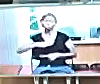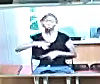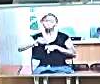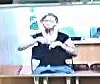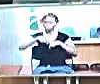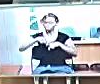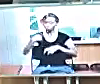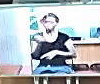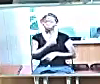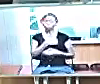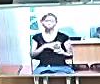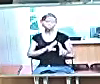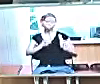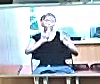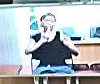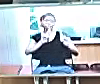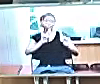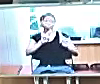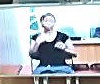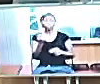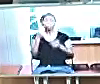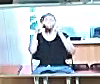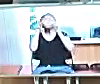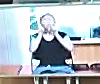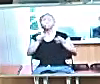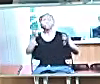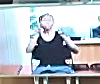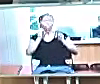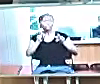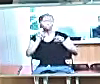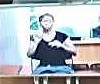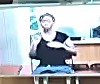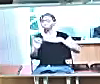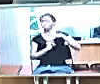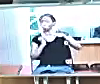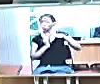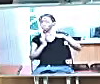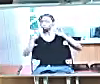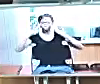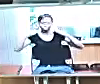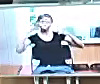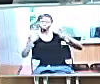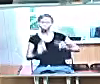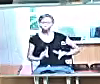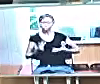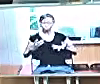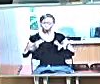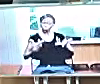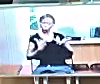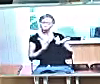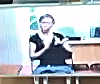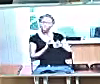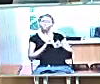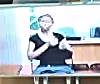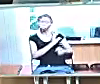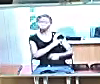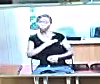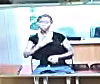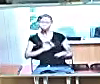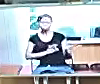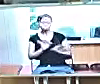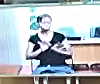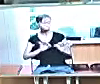pode passar por favor nossa visão é ser uma instituição reconhecida pela qualidade na coordenação animação